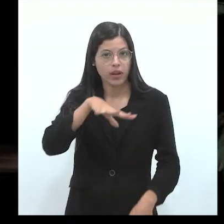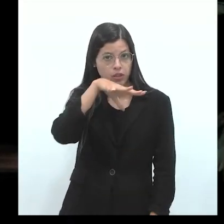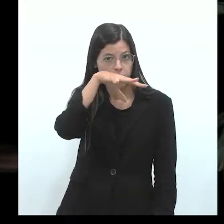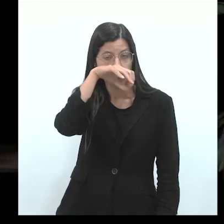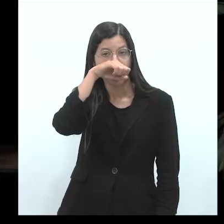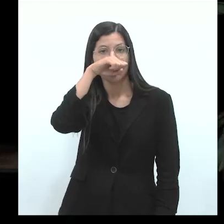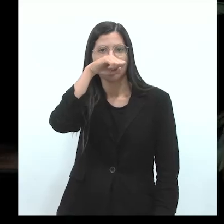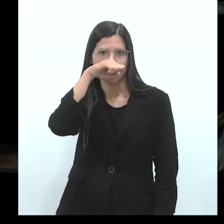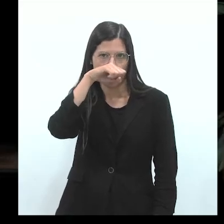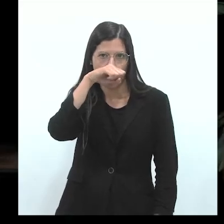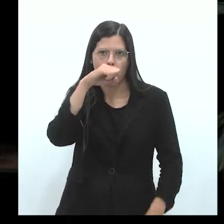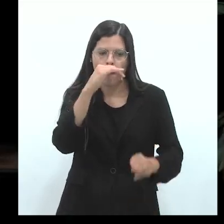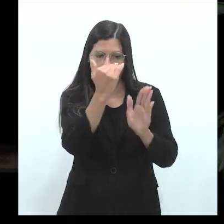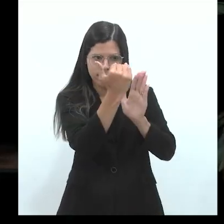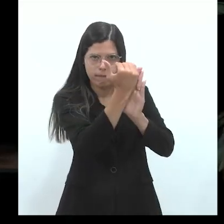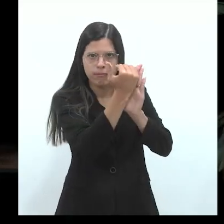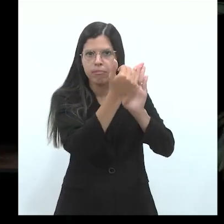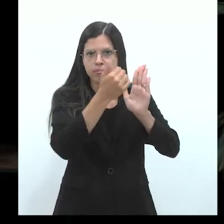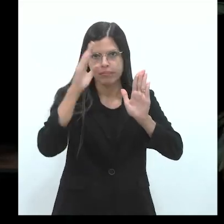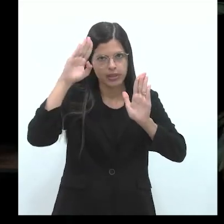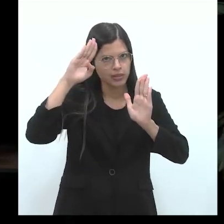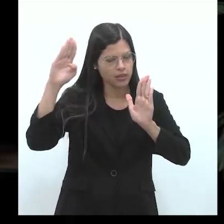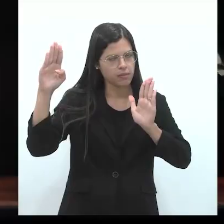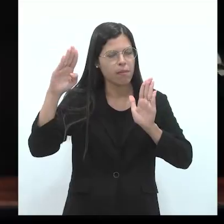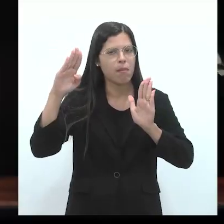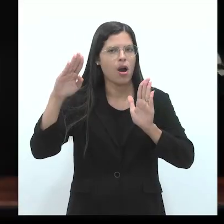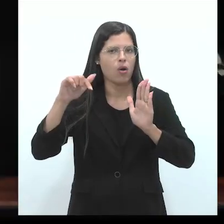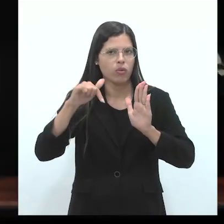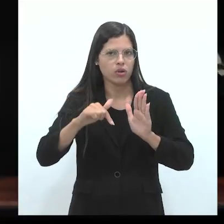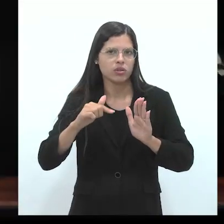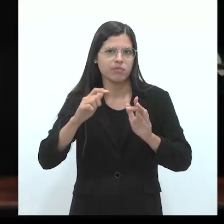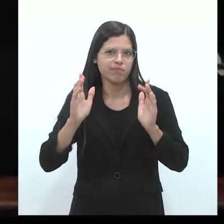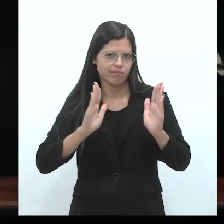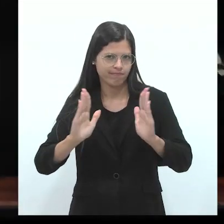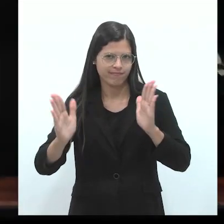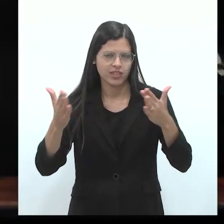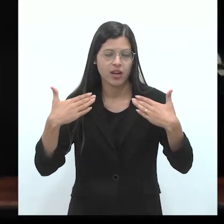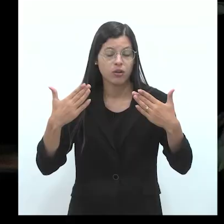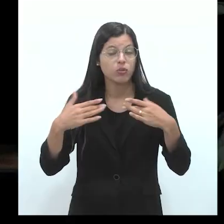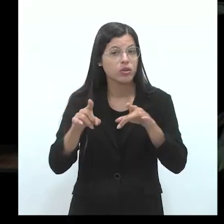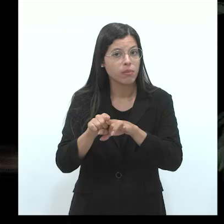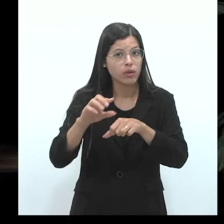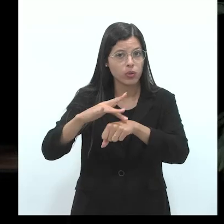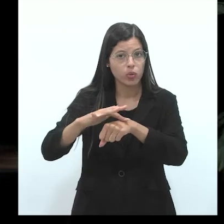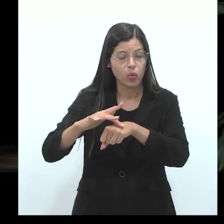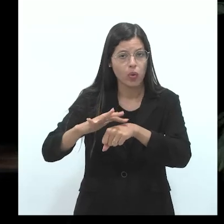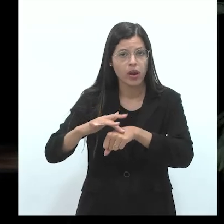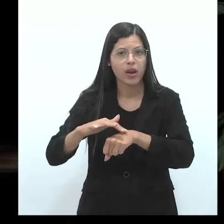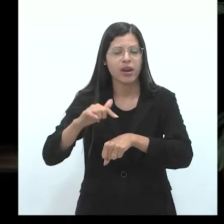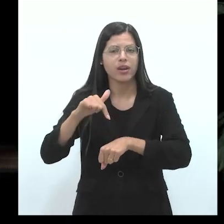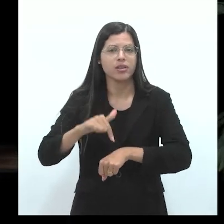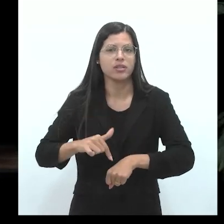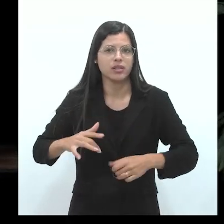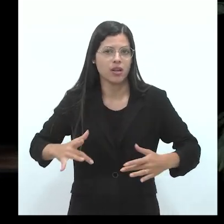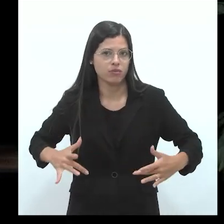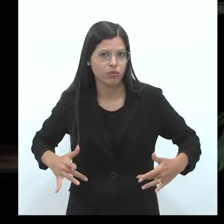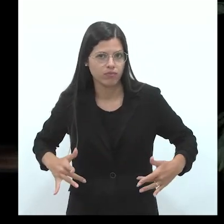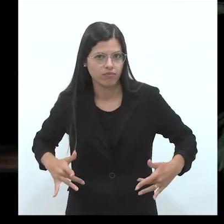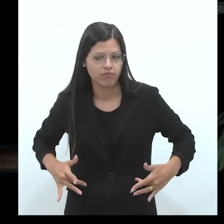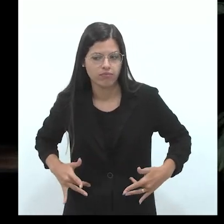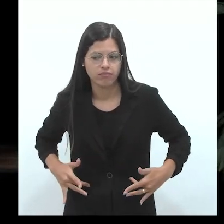respiratório, são aquelas que lideram durante eventos extremos de calor prolongados. Também doenças do aparelho